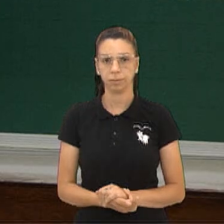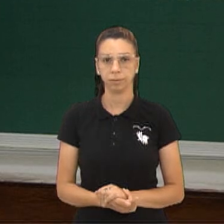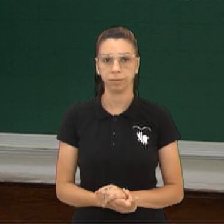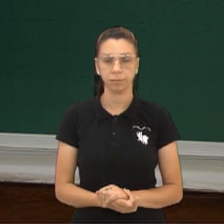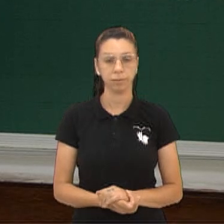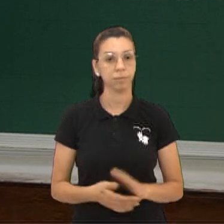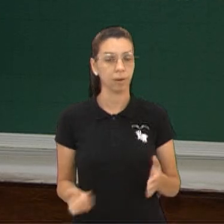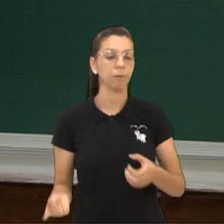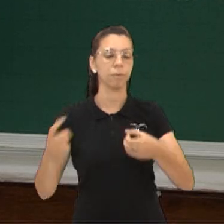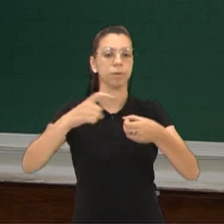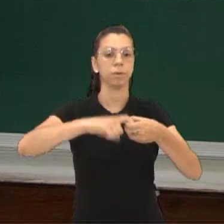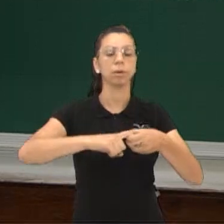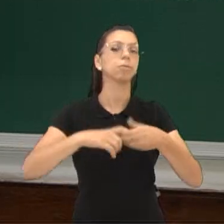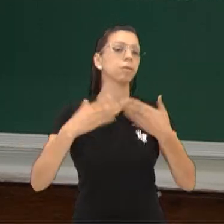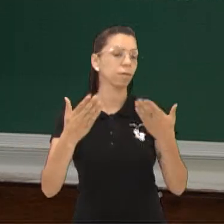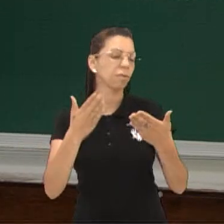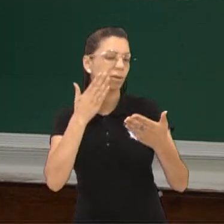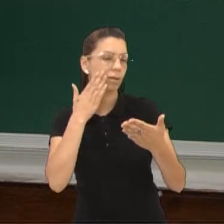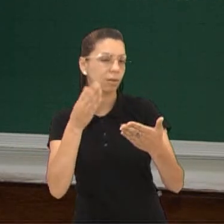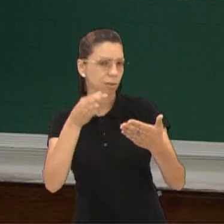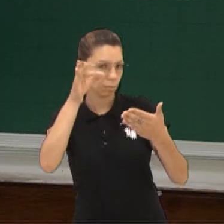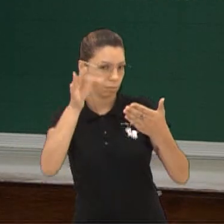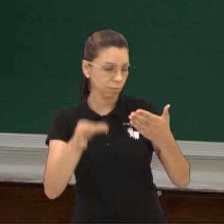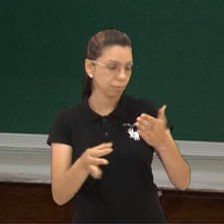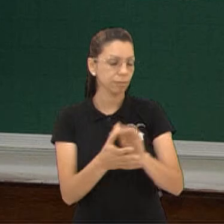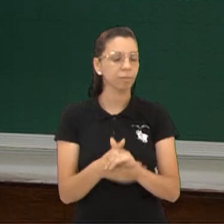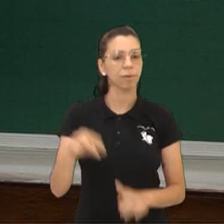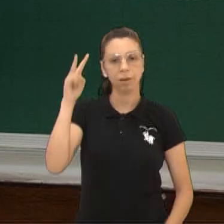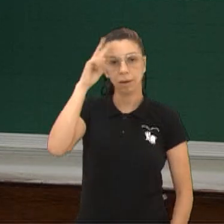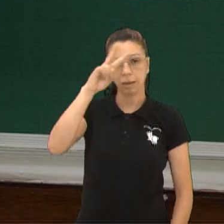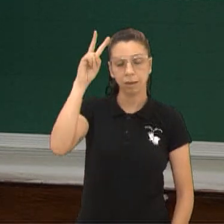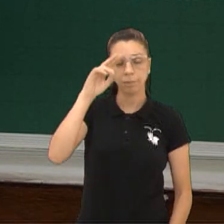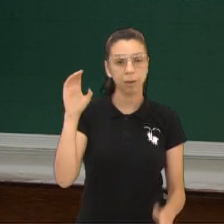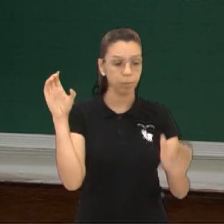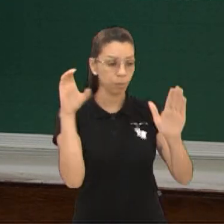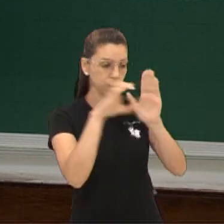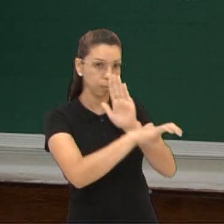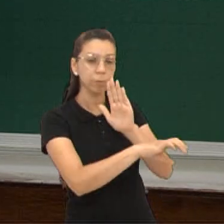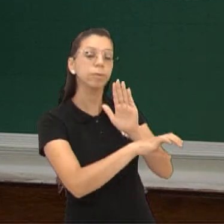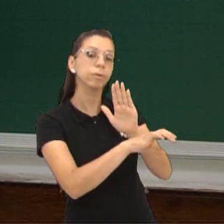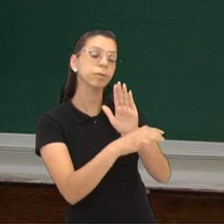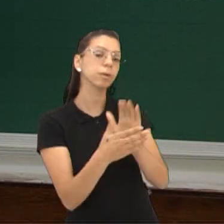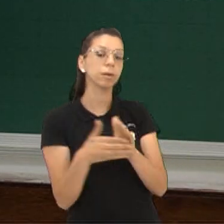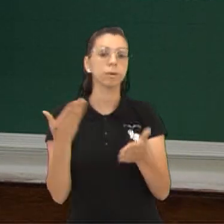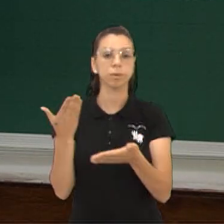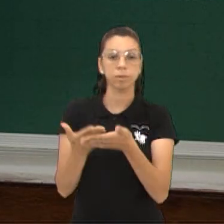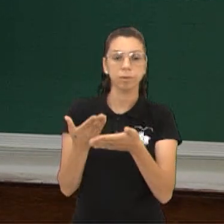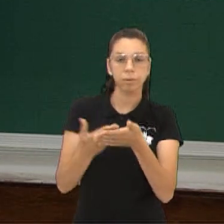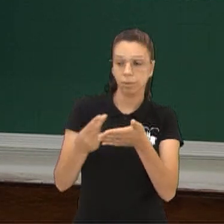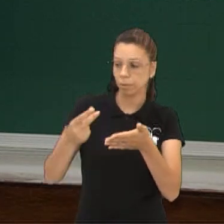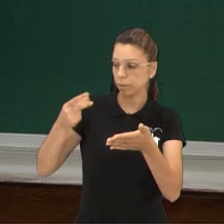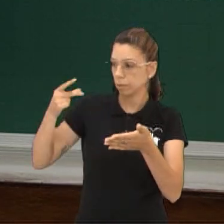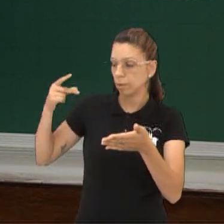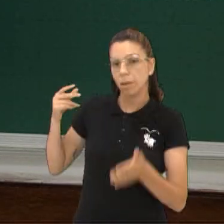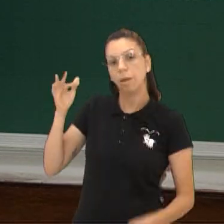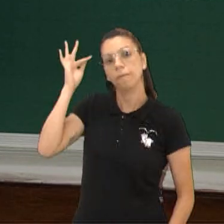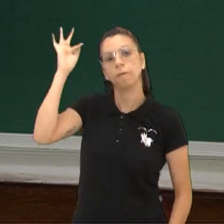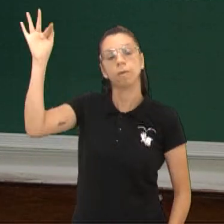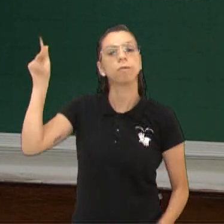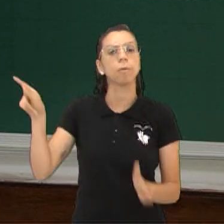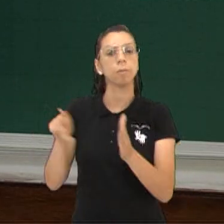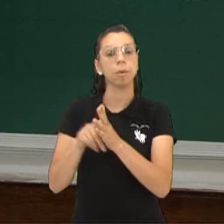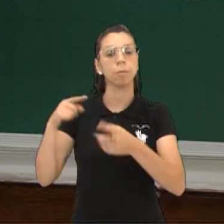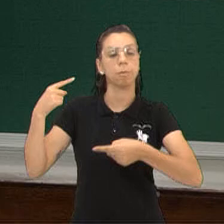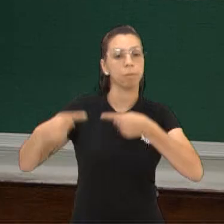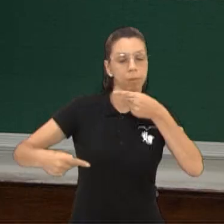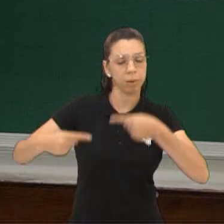Já estamos de volta. Vamos ver se você acertou, se você se lembrou desse conhecimento estudado lá na filosofia política,